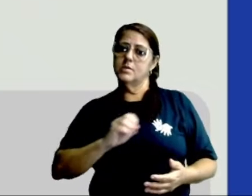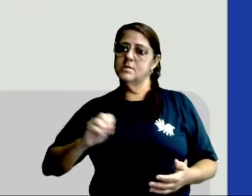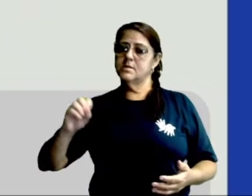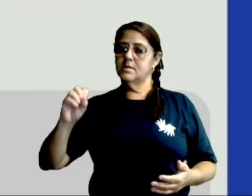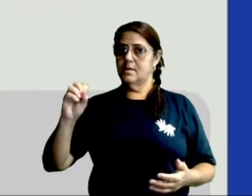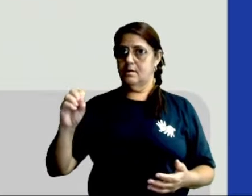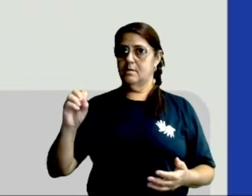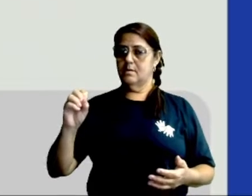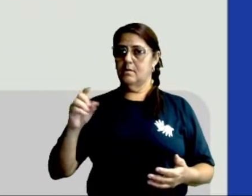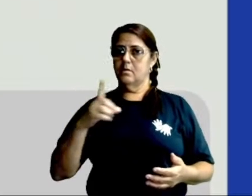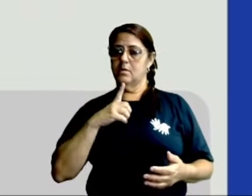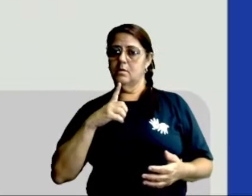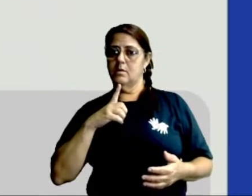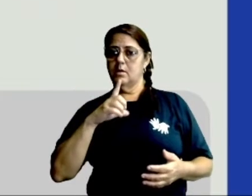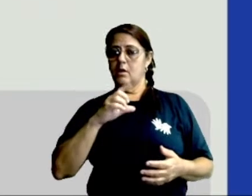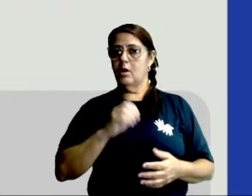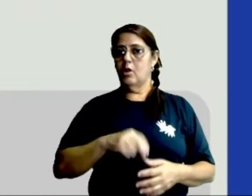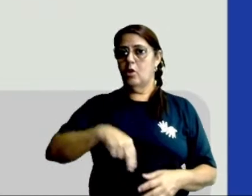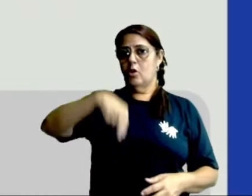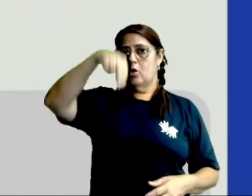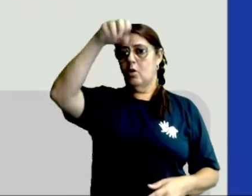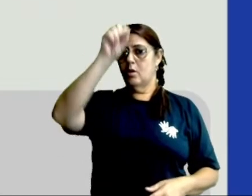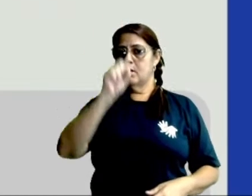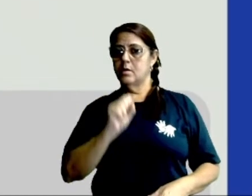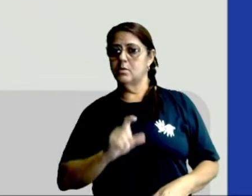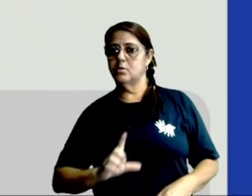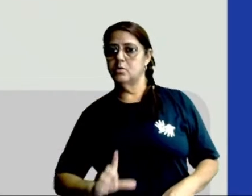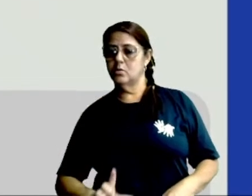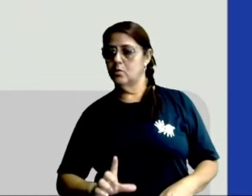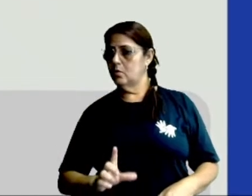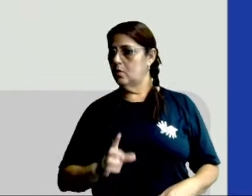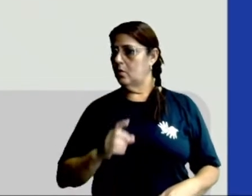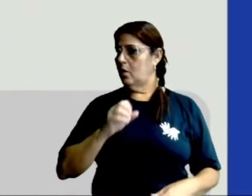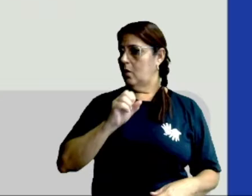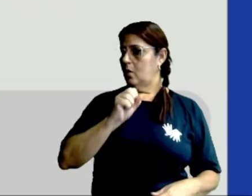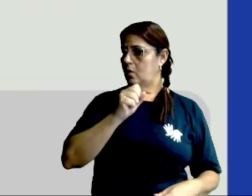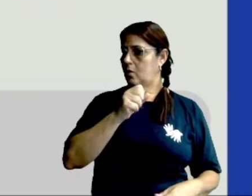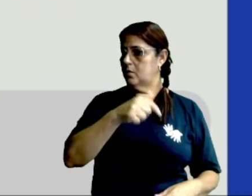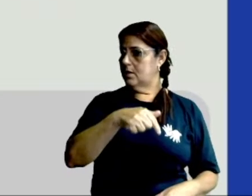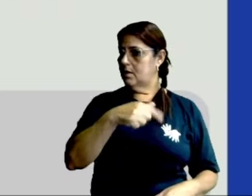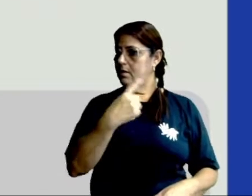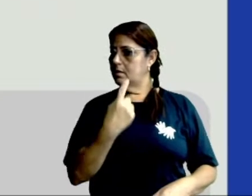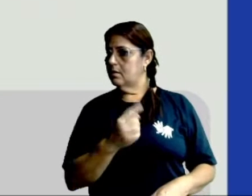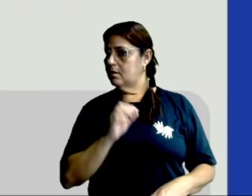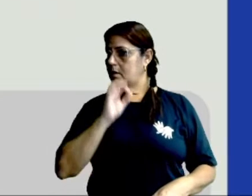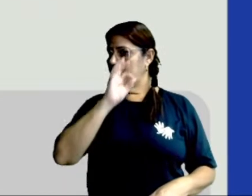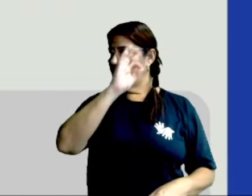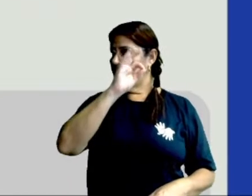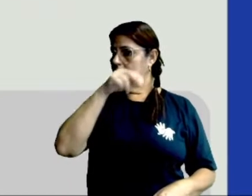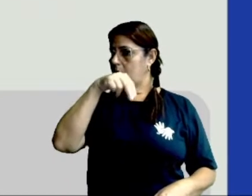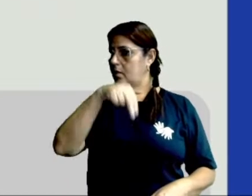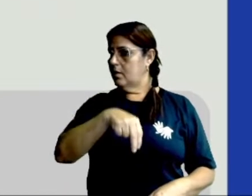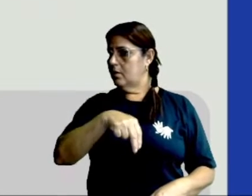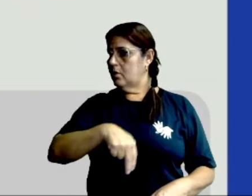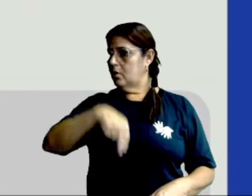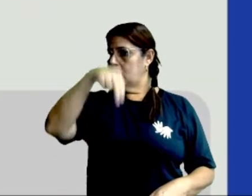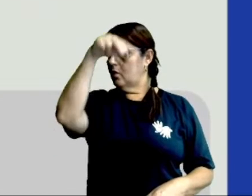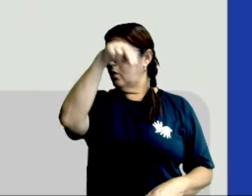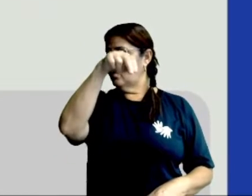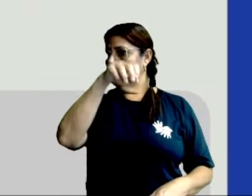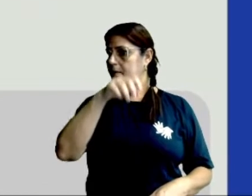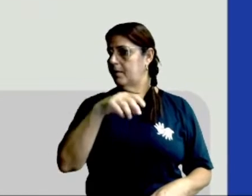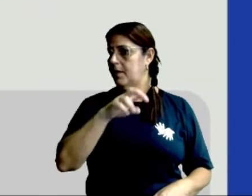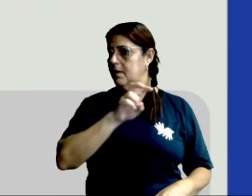O continente se estende de norte a sul, desde o paralelo 71 graus norte até o paralelo 56 graus